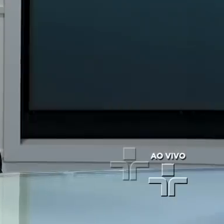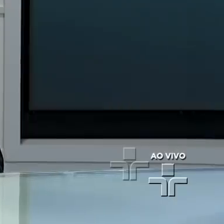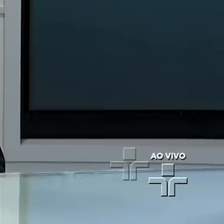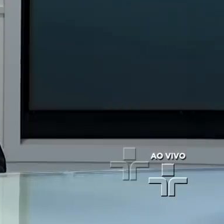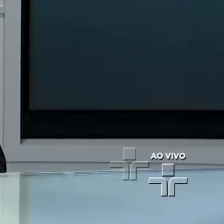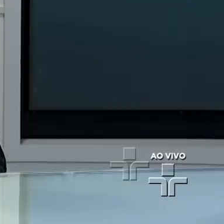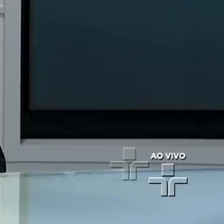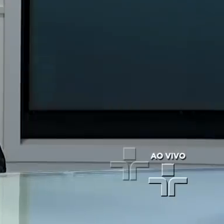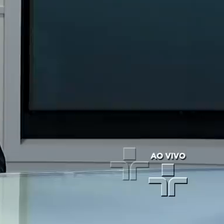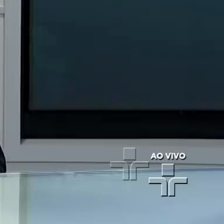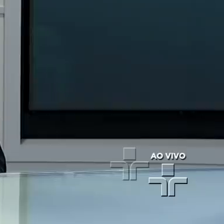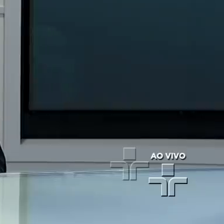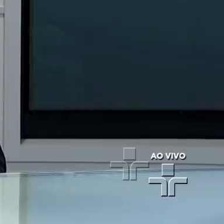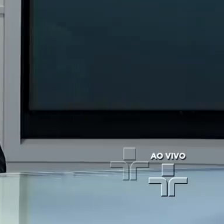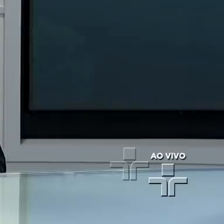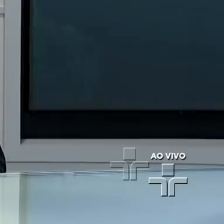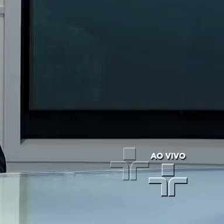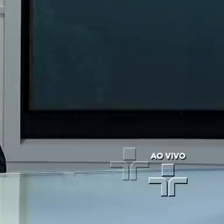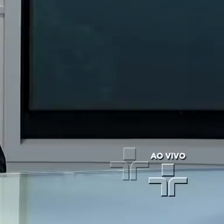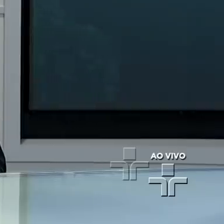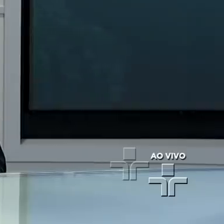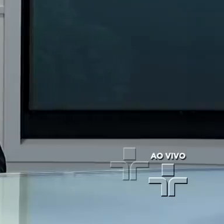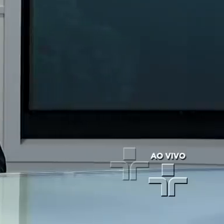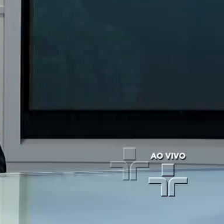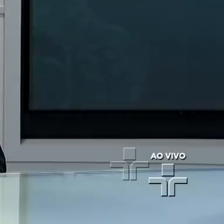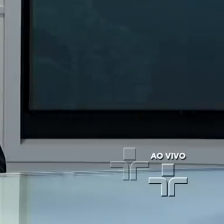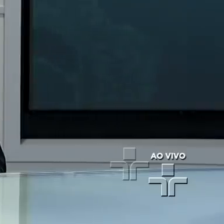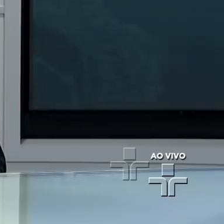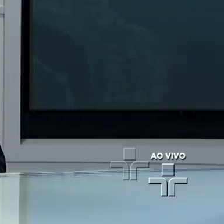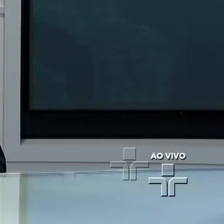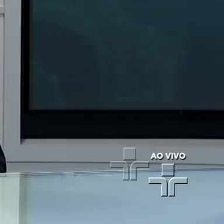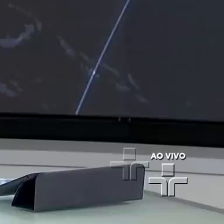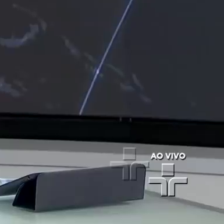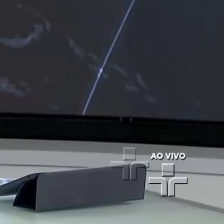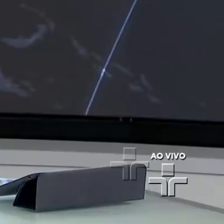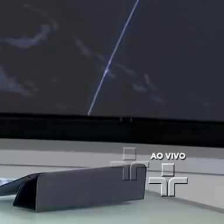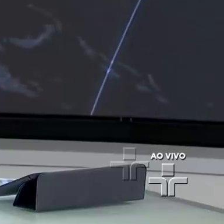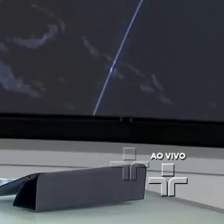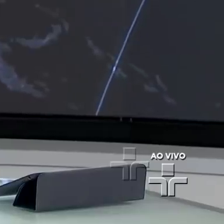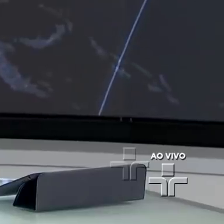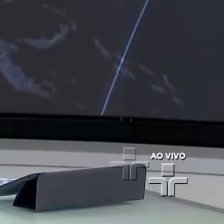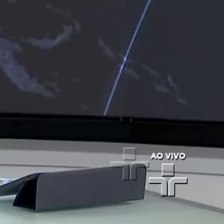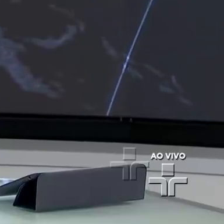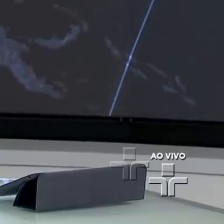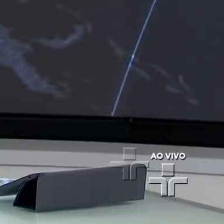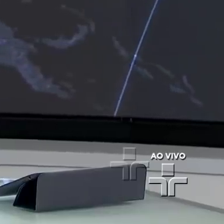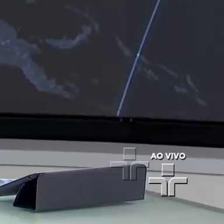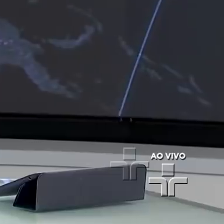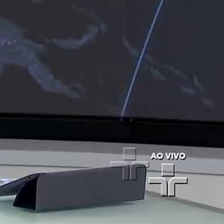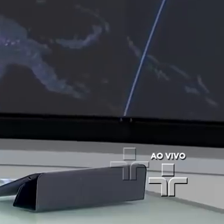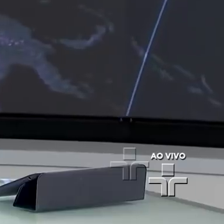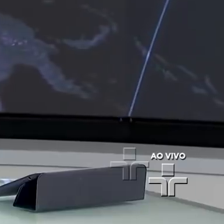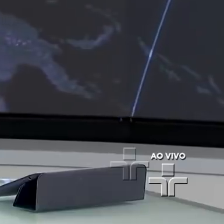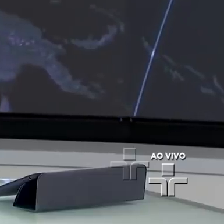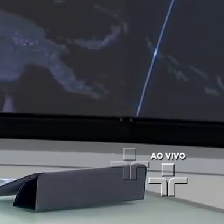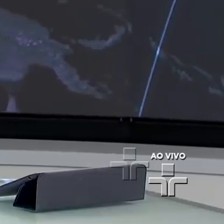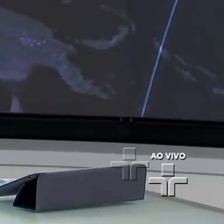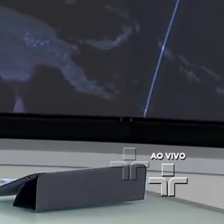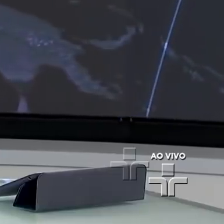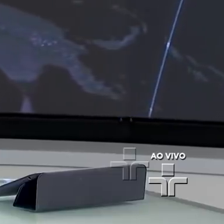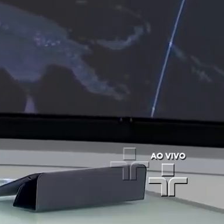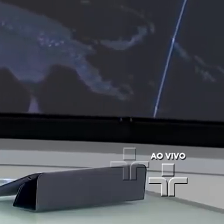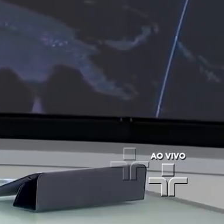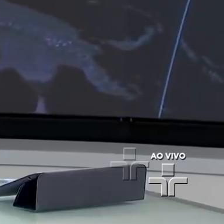do Grupo de Análise da Conjuntura Internacional da USP, Alberto Pfeiffer. E você pode mandar perguntas e fazer comentários